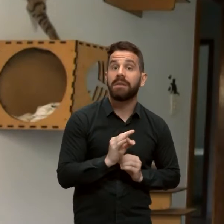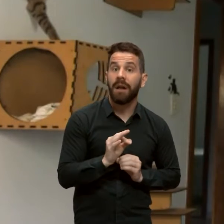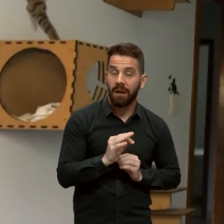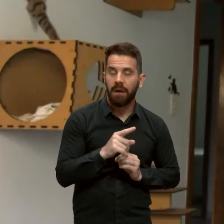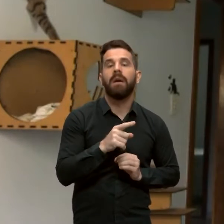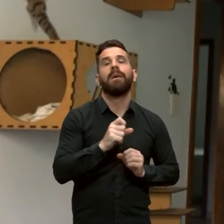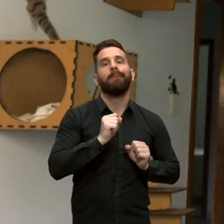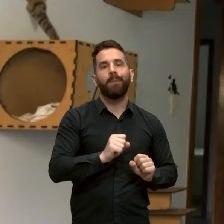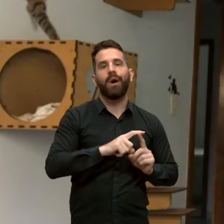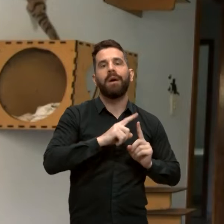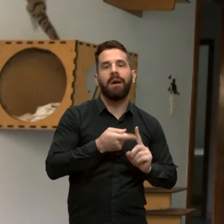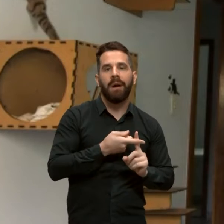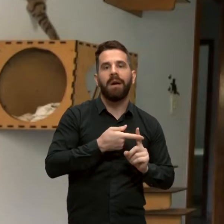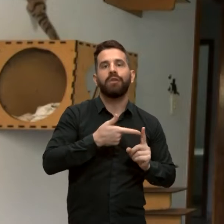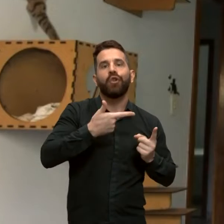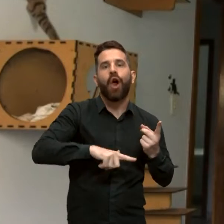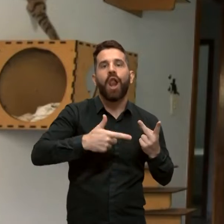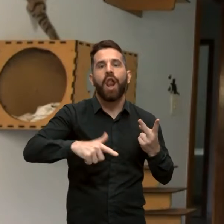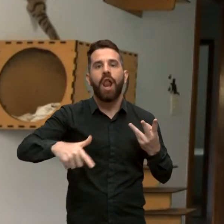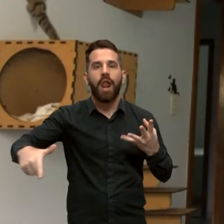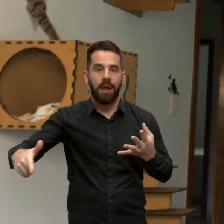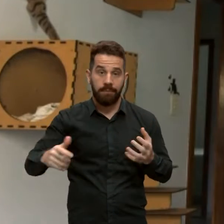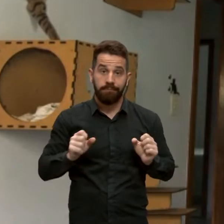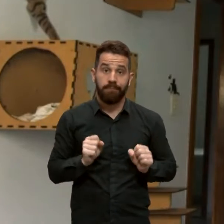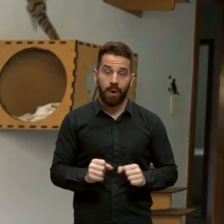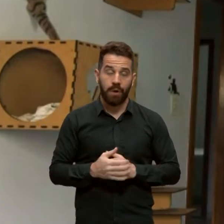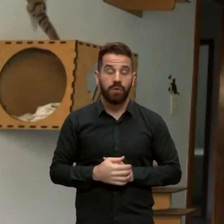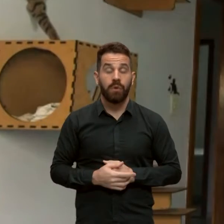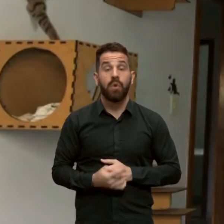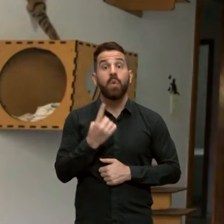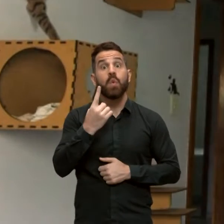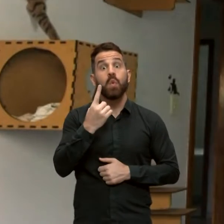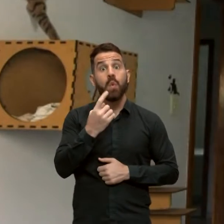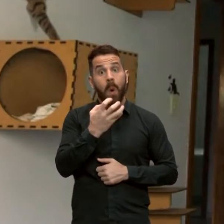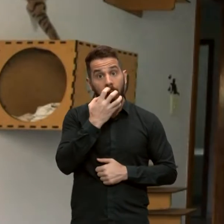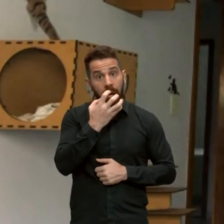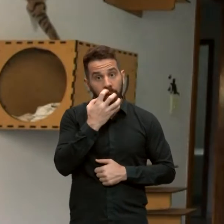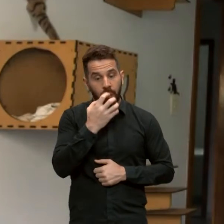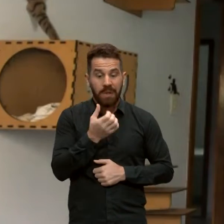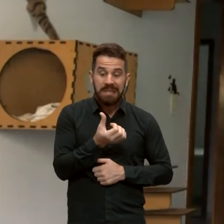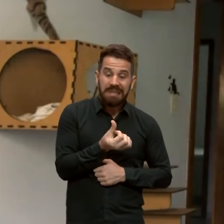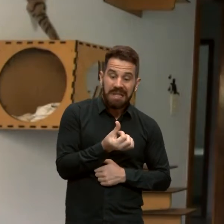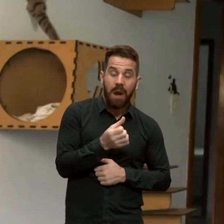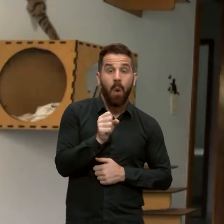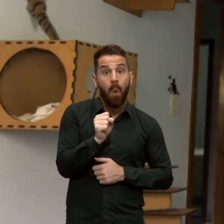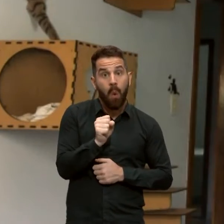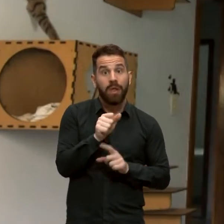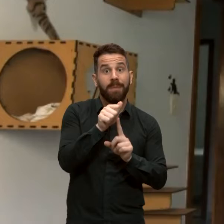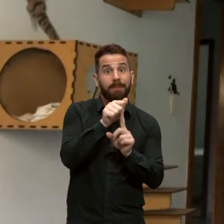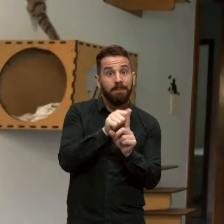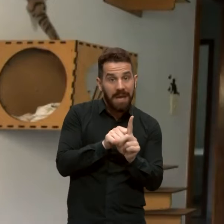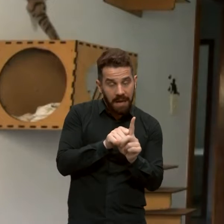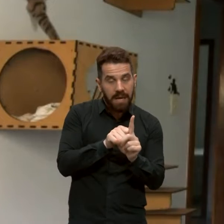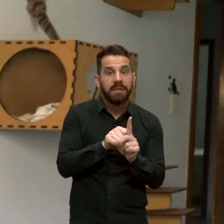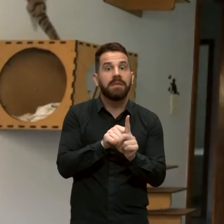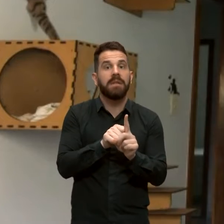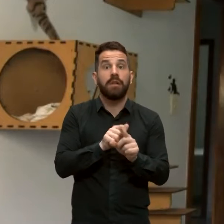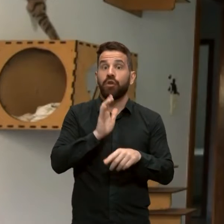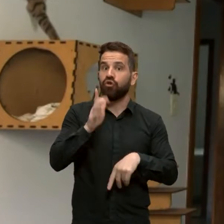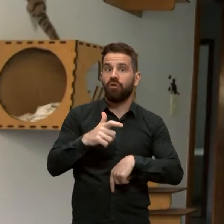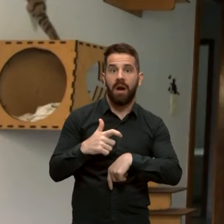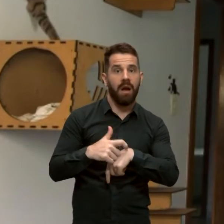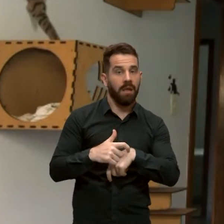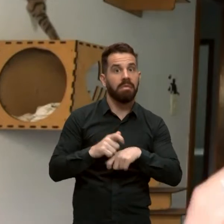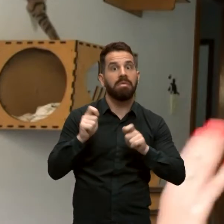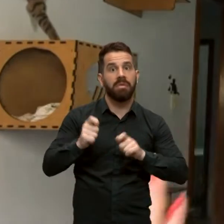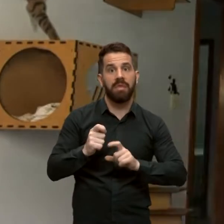rápido. Uma cadela hoje, ela com 6 a 8 meses, ela já está na fase reprodutiva dela.